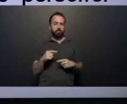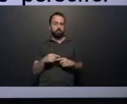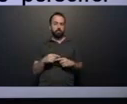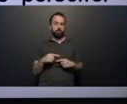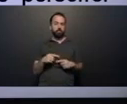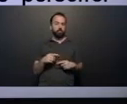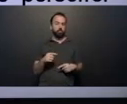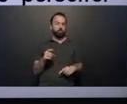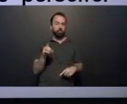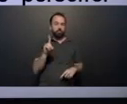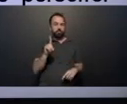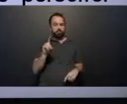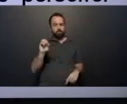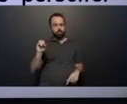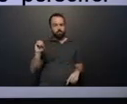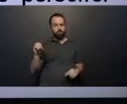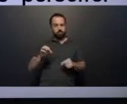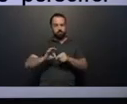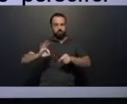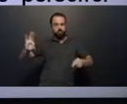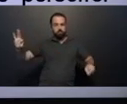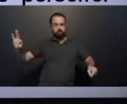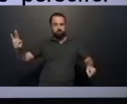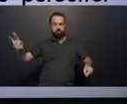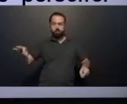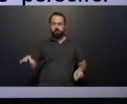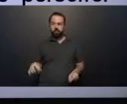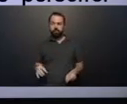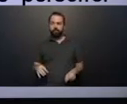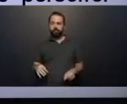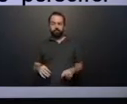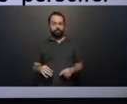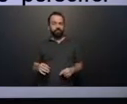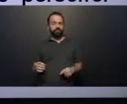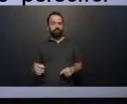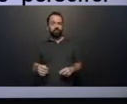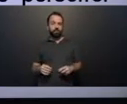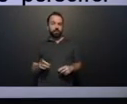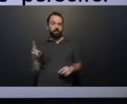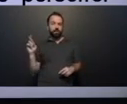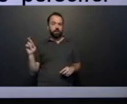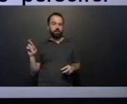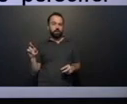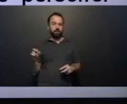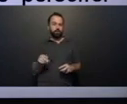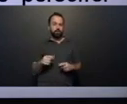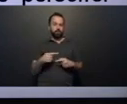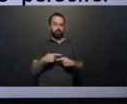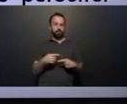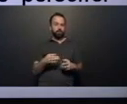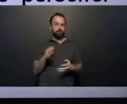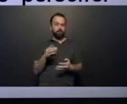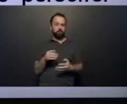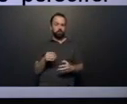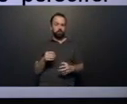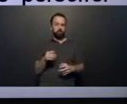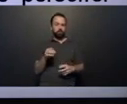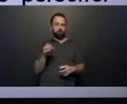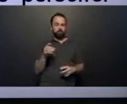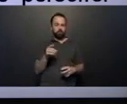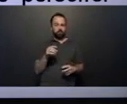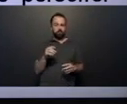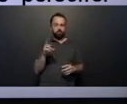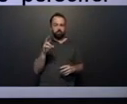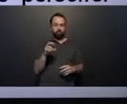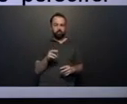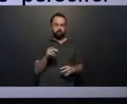porque nós vamos precisar do raio. Se o raio é a metade do diâmetro, então eu posso dizer que essa